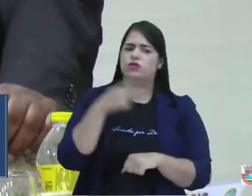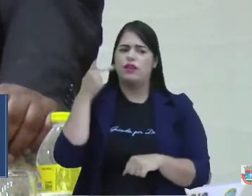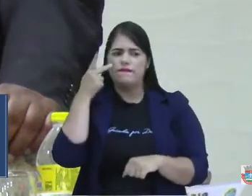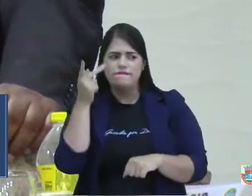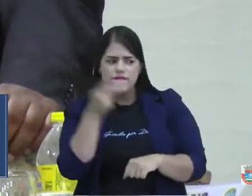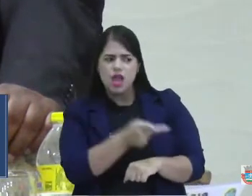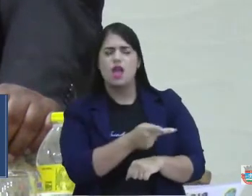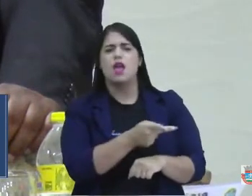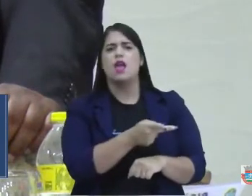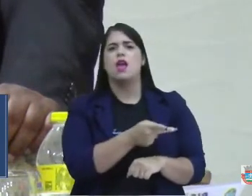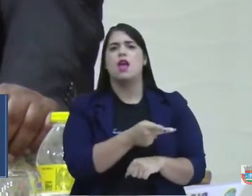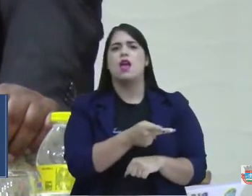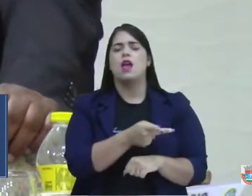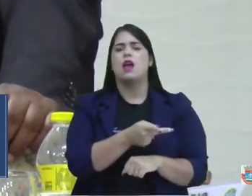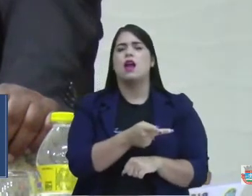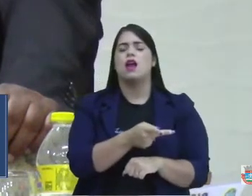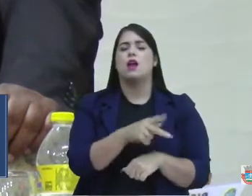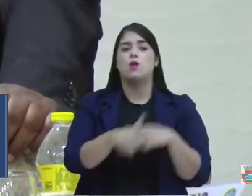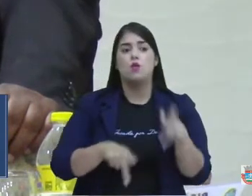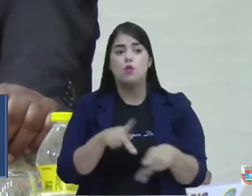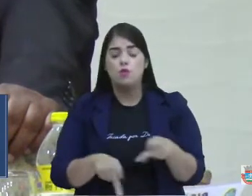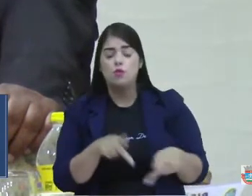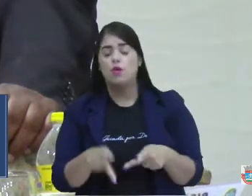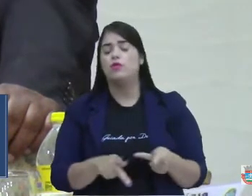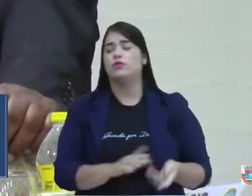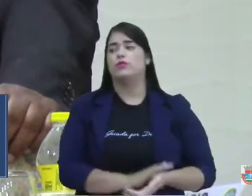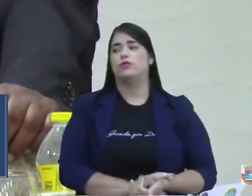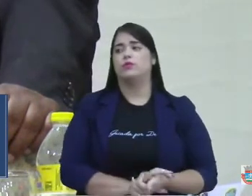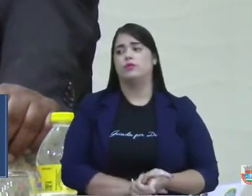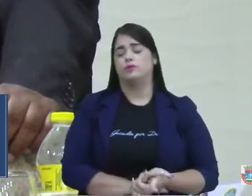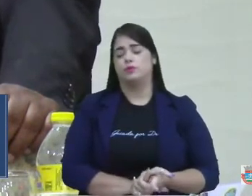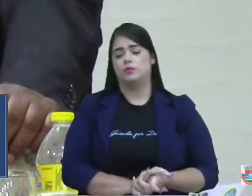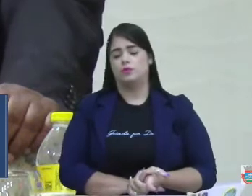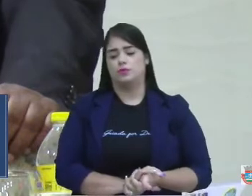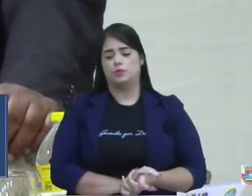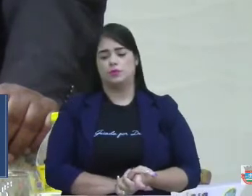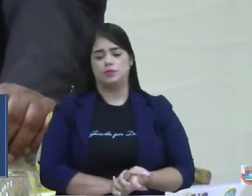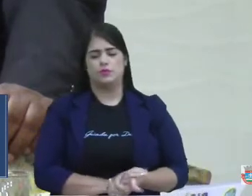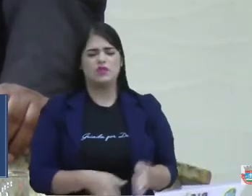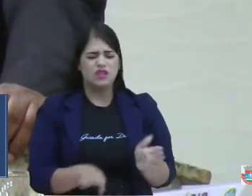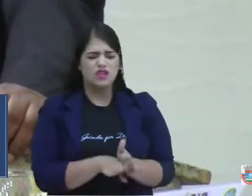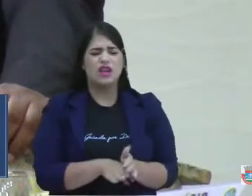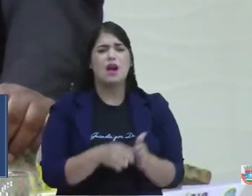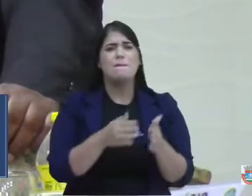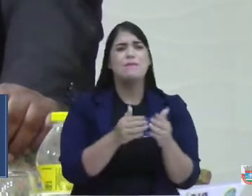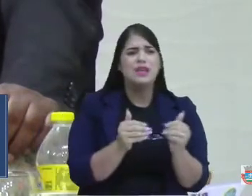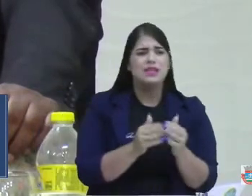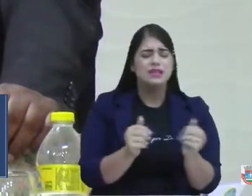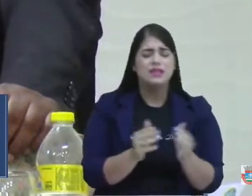encontra. A população nos cobrando, chegando lá pedindo.